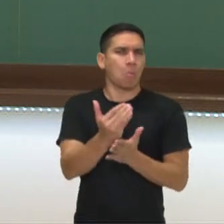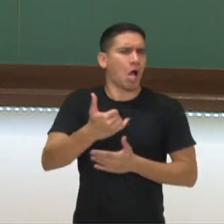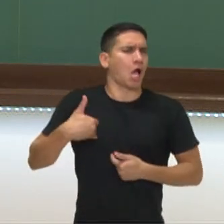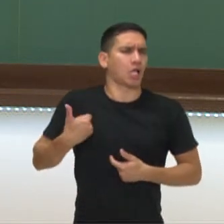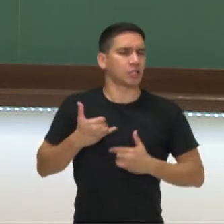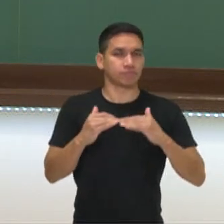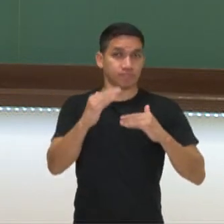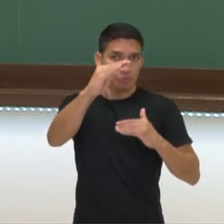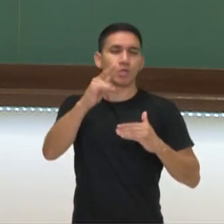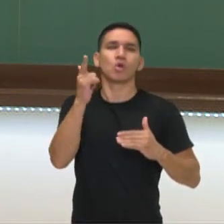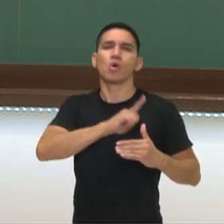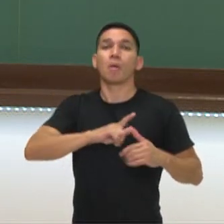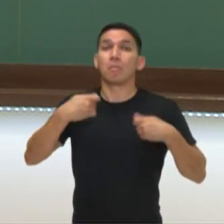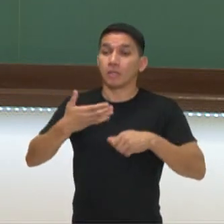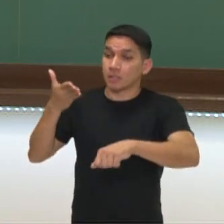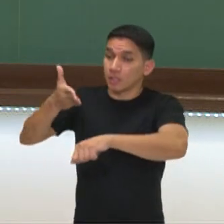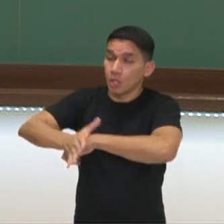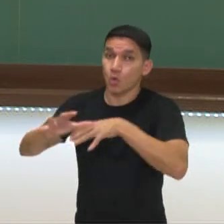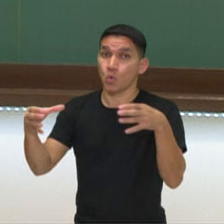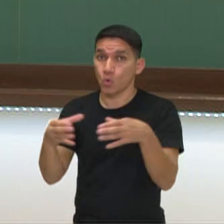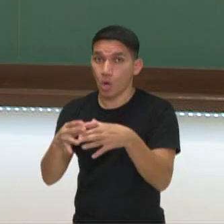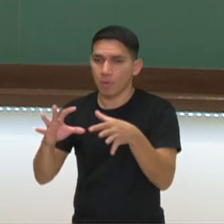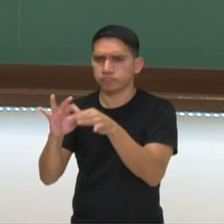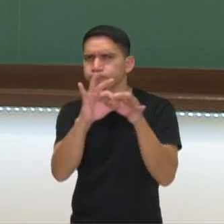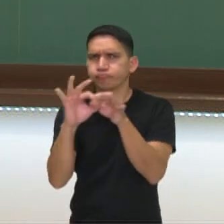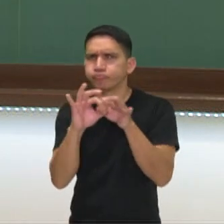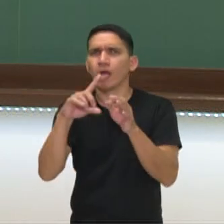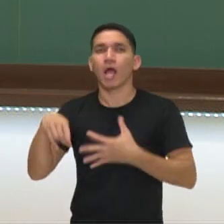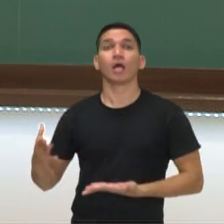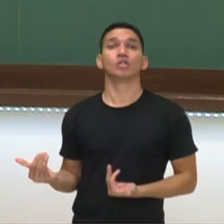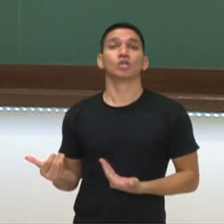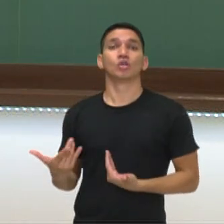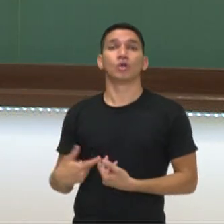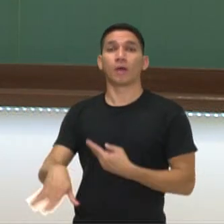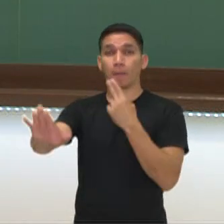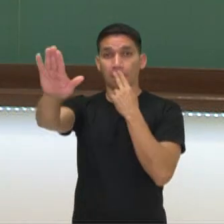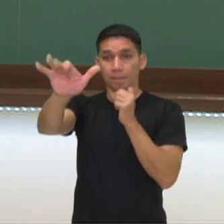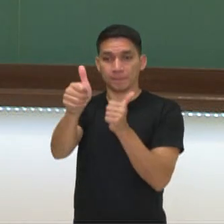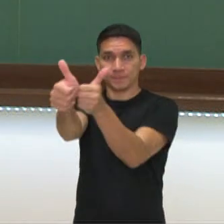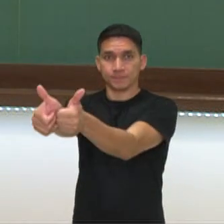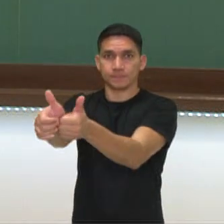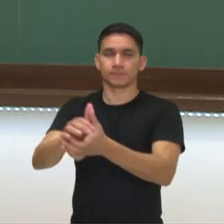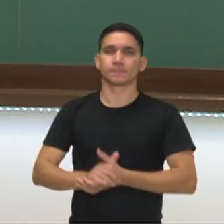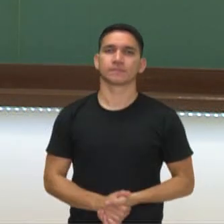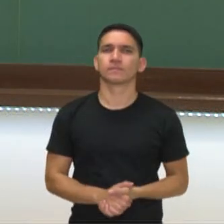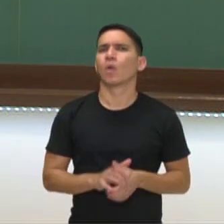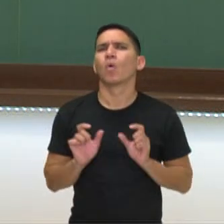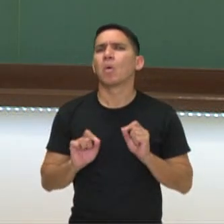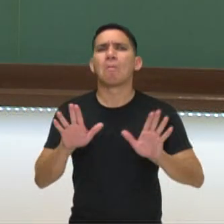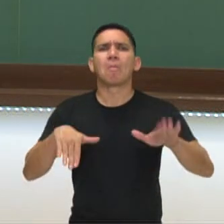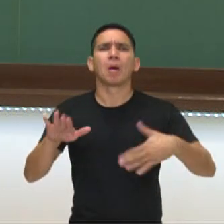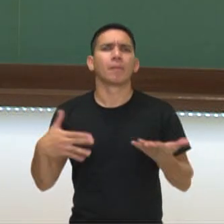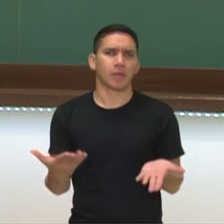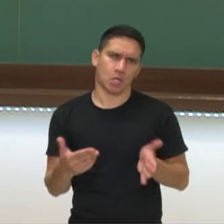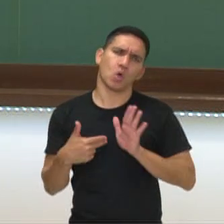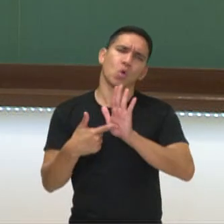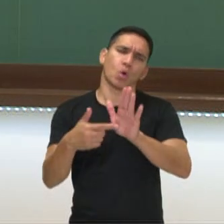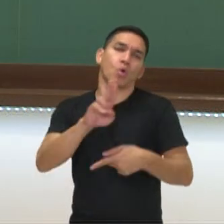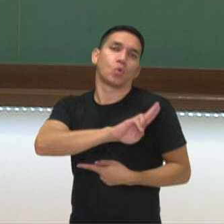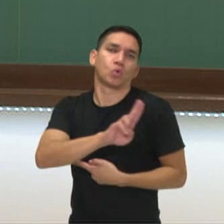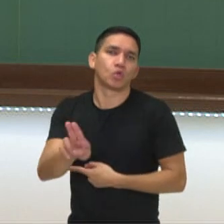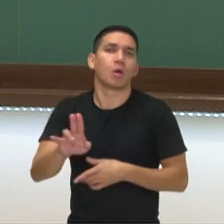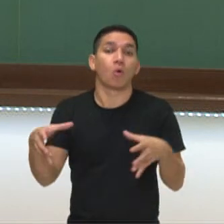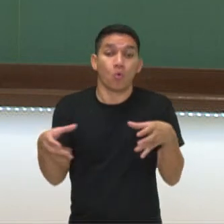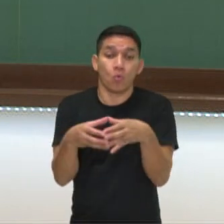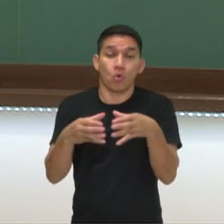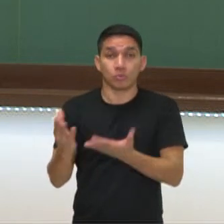tinham que fazer parte de um grupo que era ligado a essa juventude hitlerista. Como mais ou menos o nome te mostra,